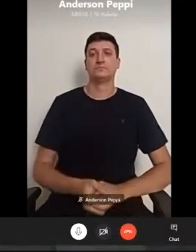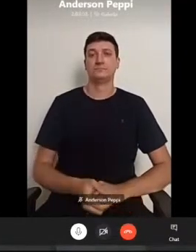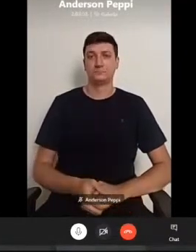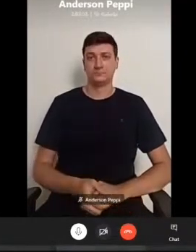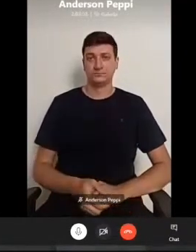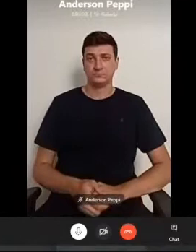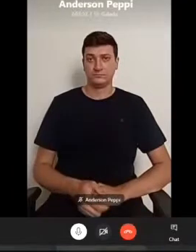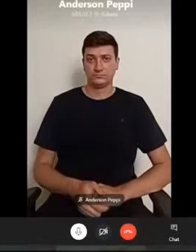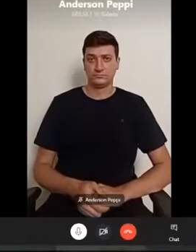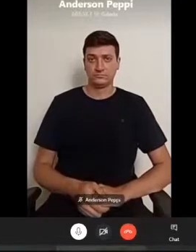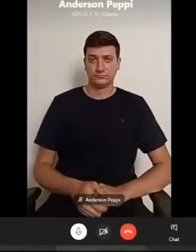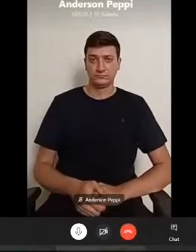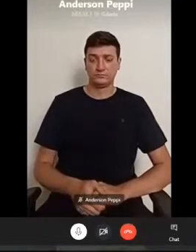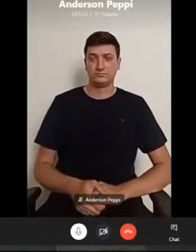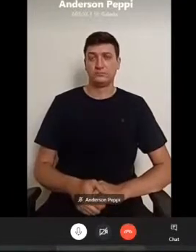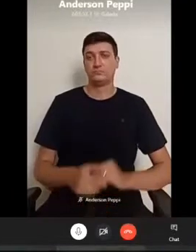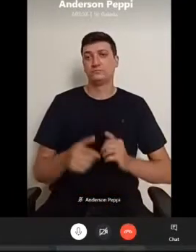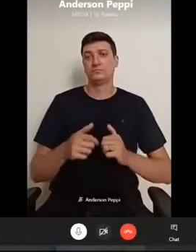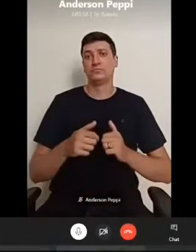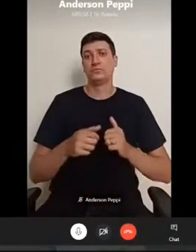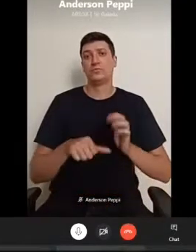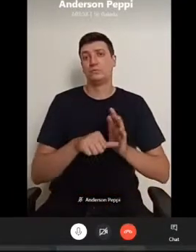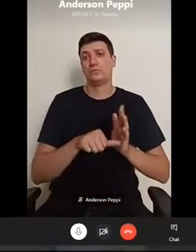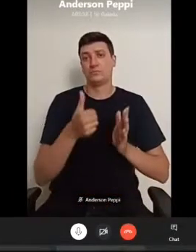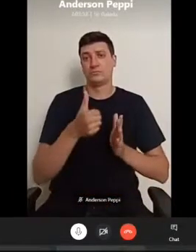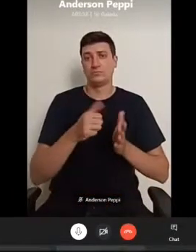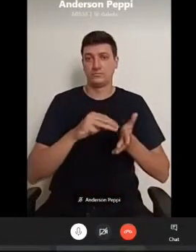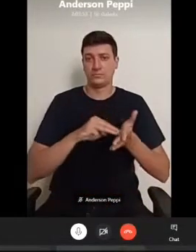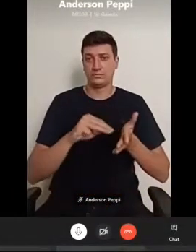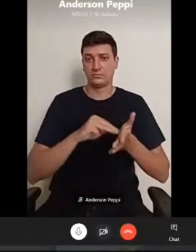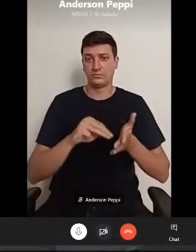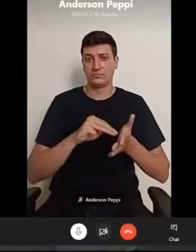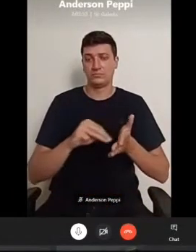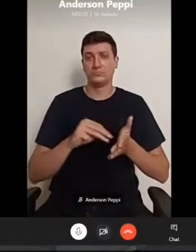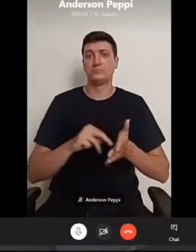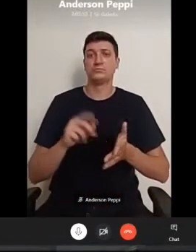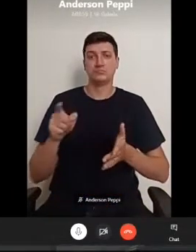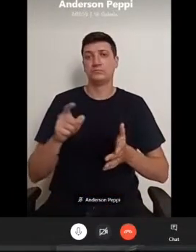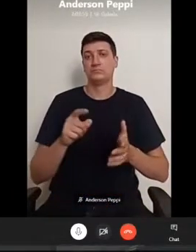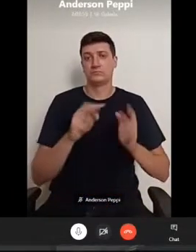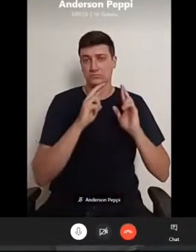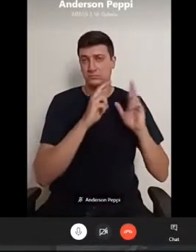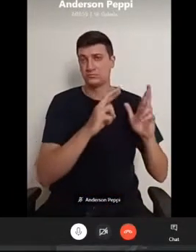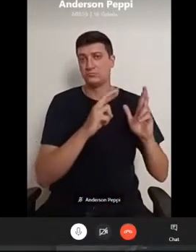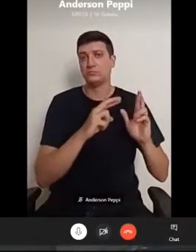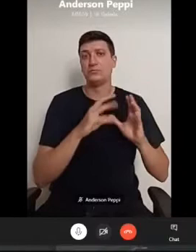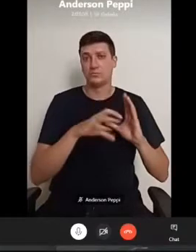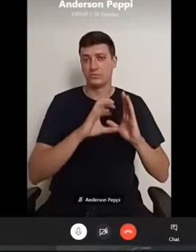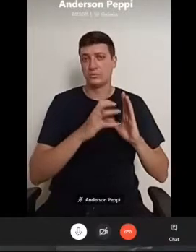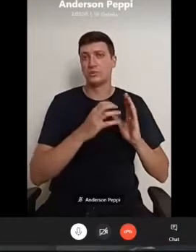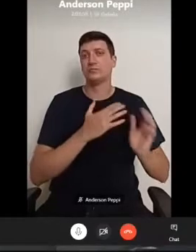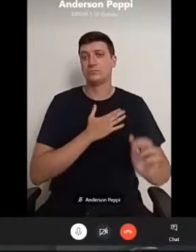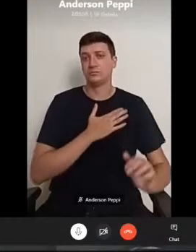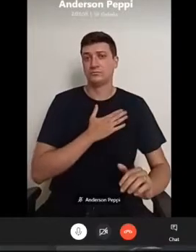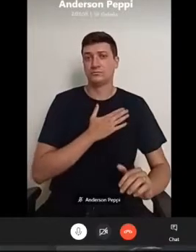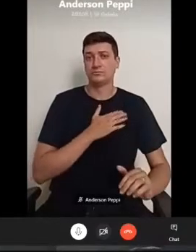Cargo de primeiro secretário, respeitando também o meu partido, voto em Silvio dos